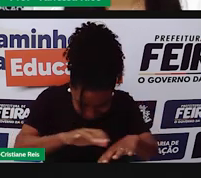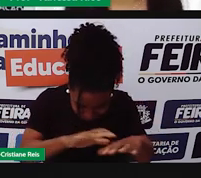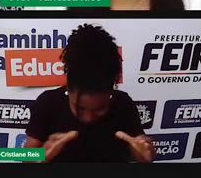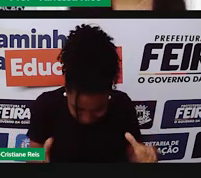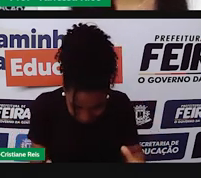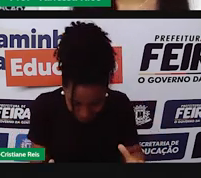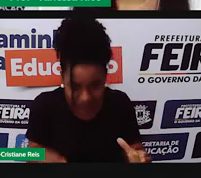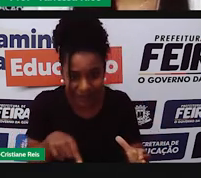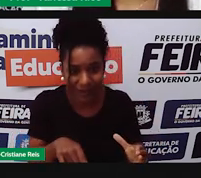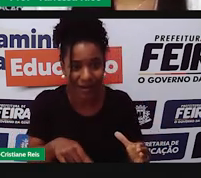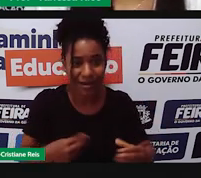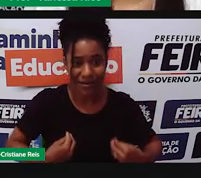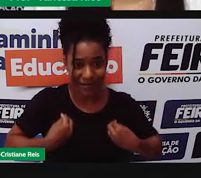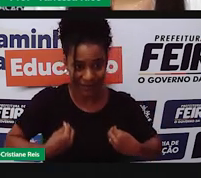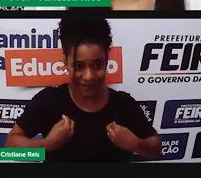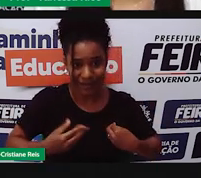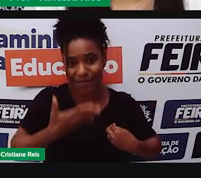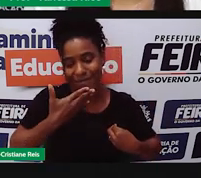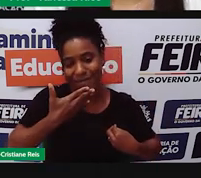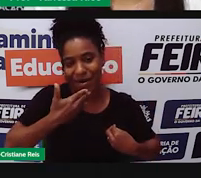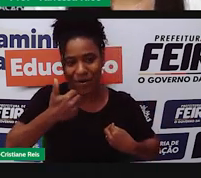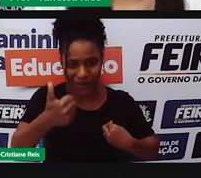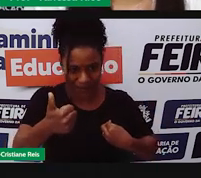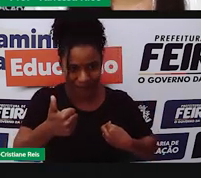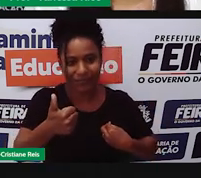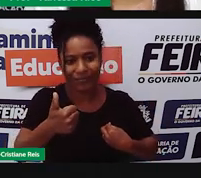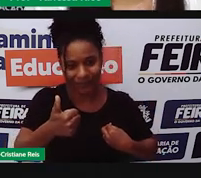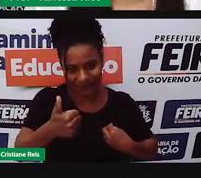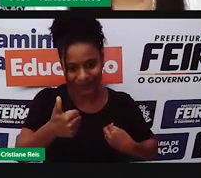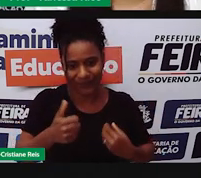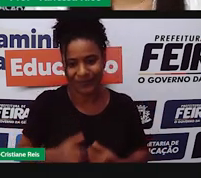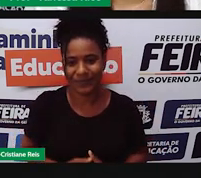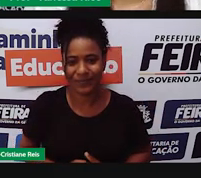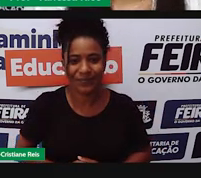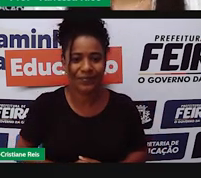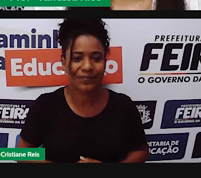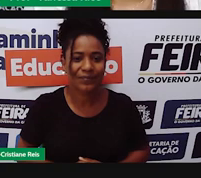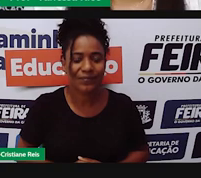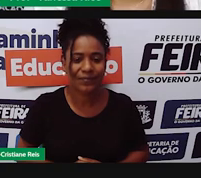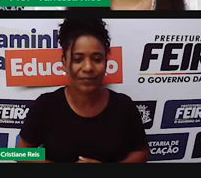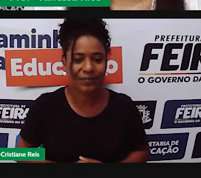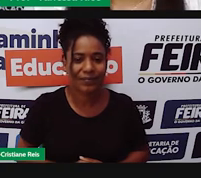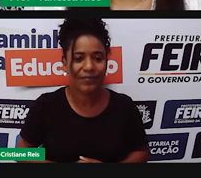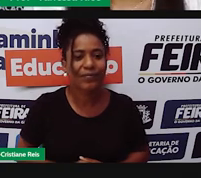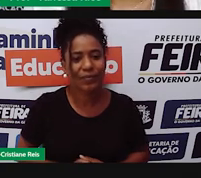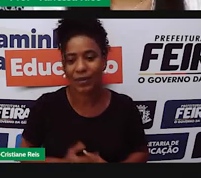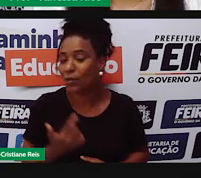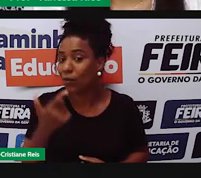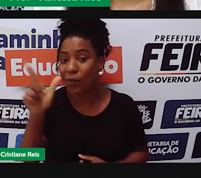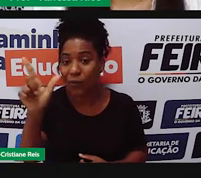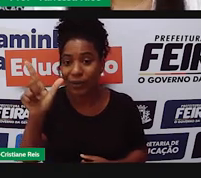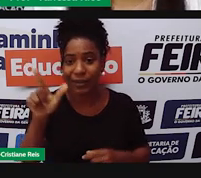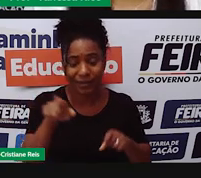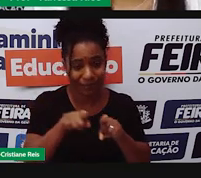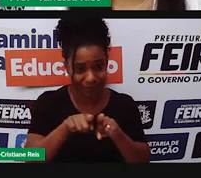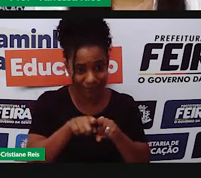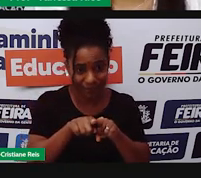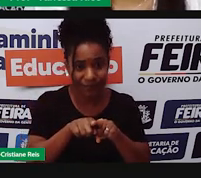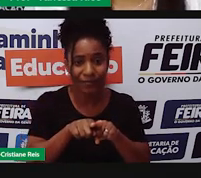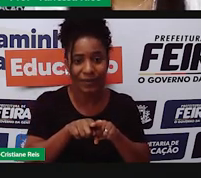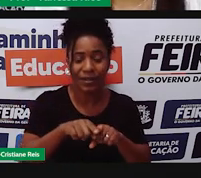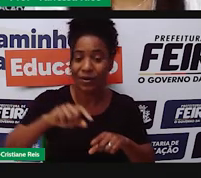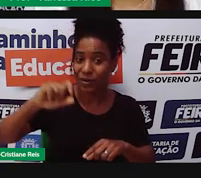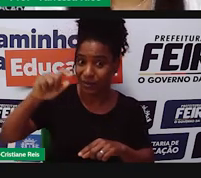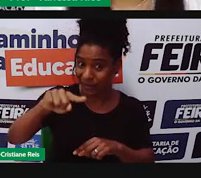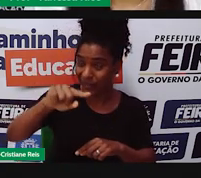né? Por mais tempo do que fora disso. E aí, outra coisa, ó. com